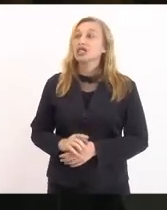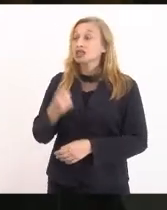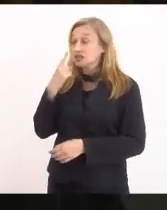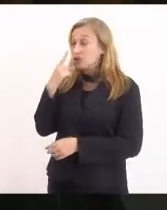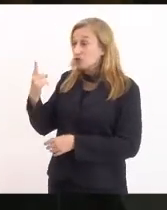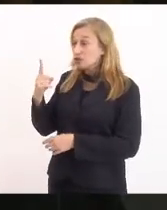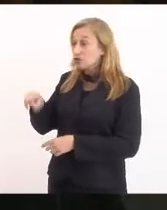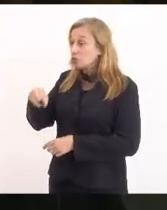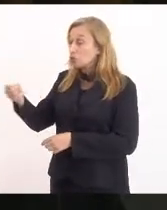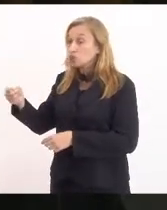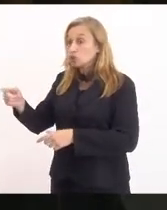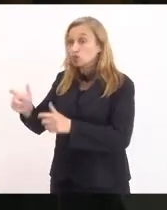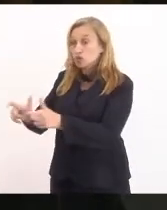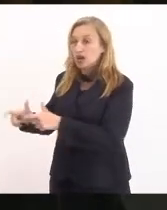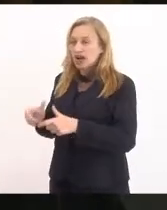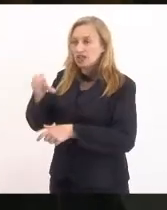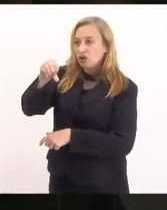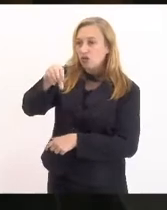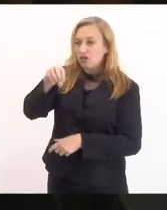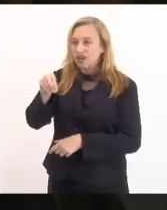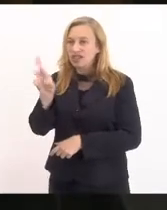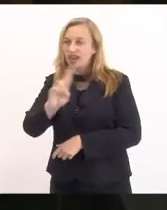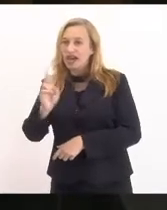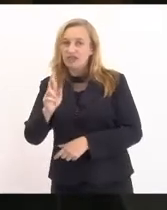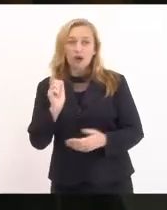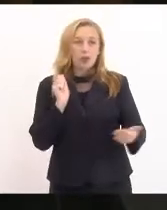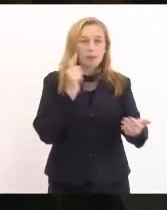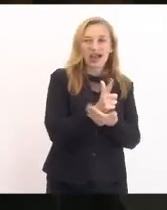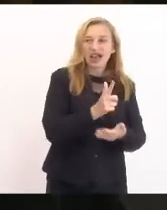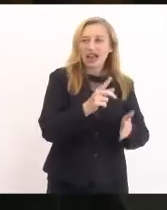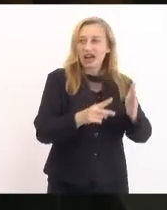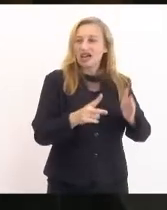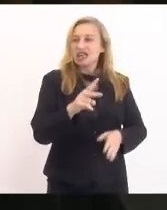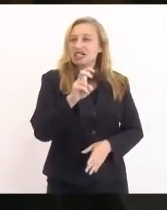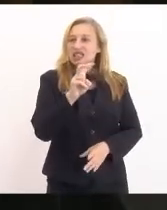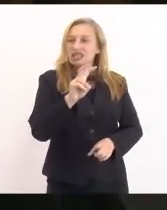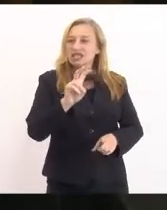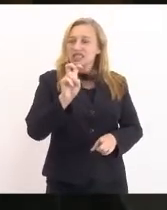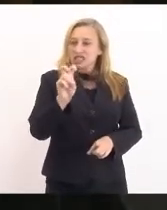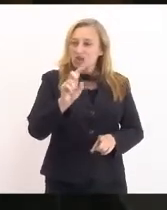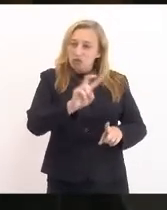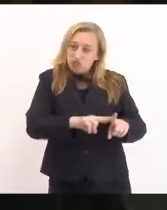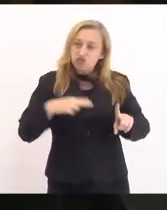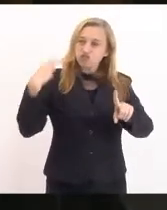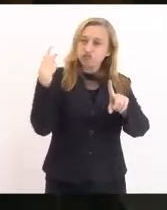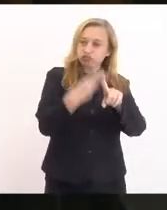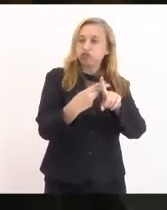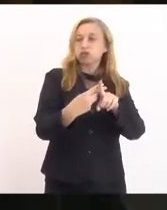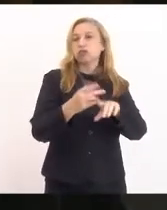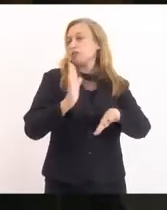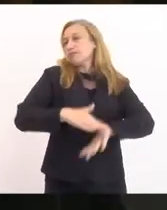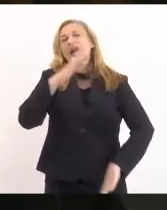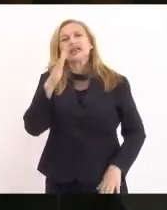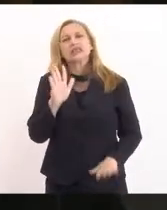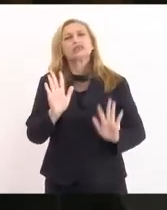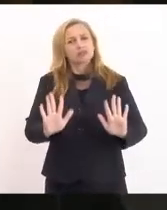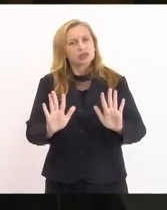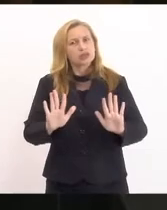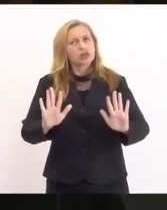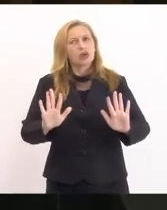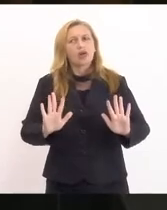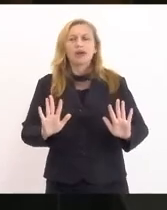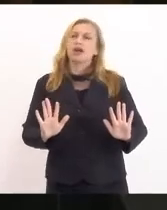R$ 90, na prática vão pagar quase 5 vezes mais. Então, é